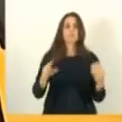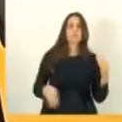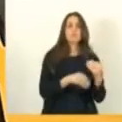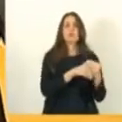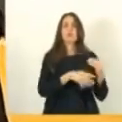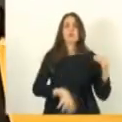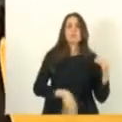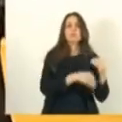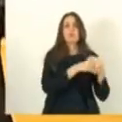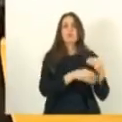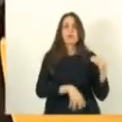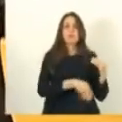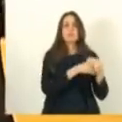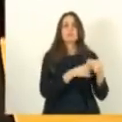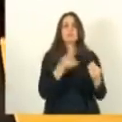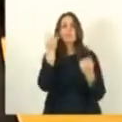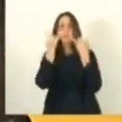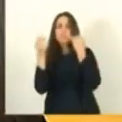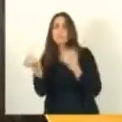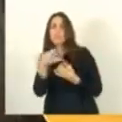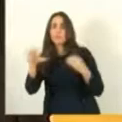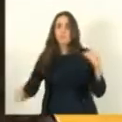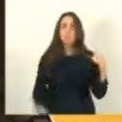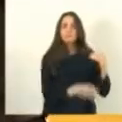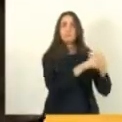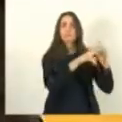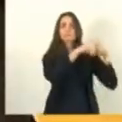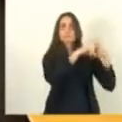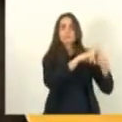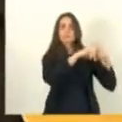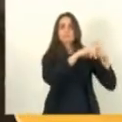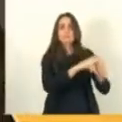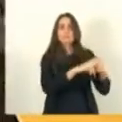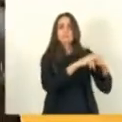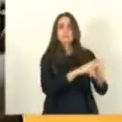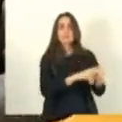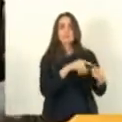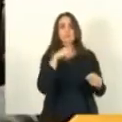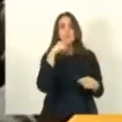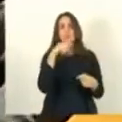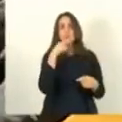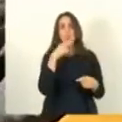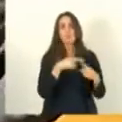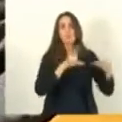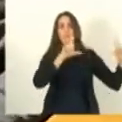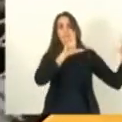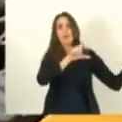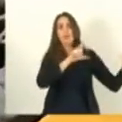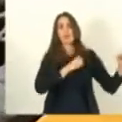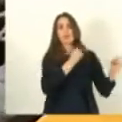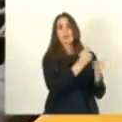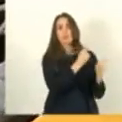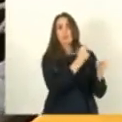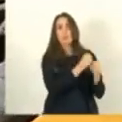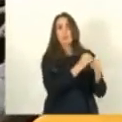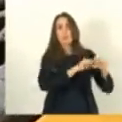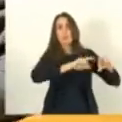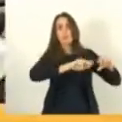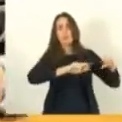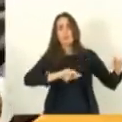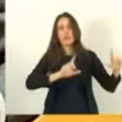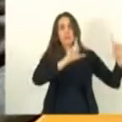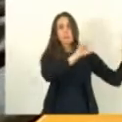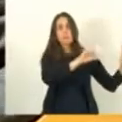que a placa tem um aditivo e lá na placa colocar mais um aditivo, né? Você tem inúmeras obras no Estado, e isso